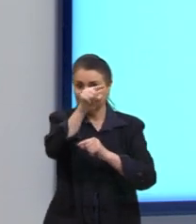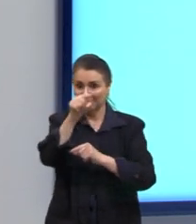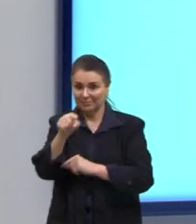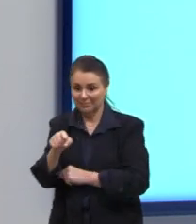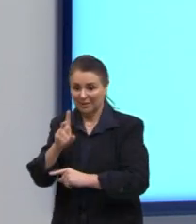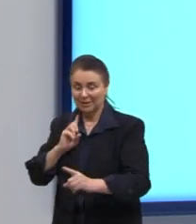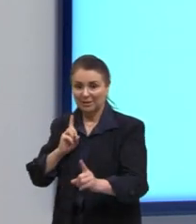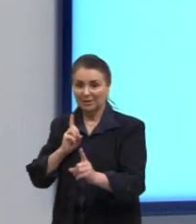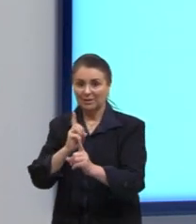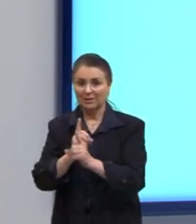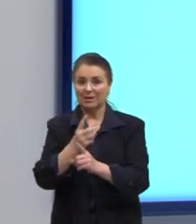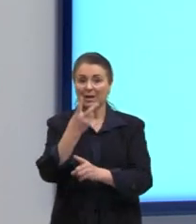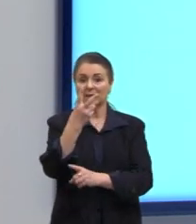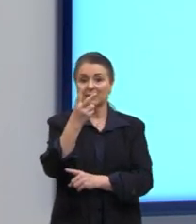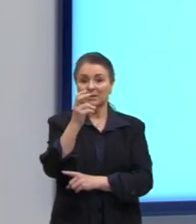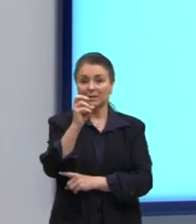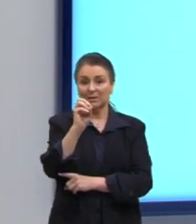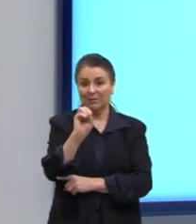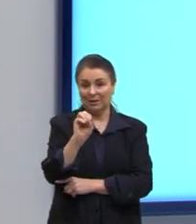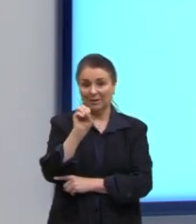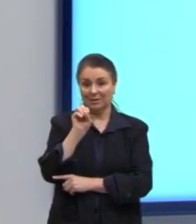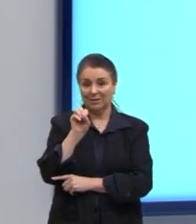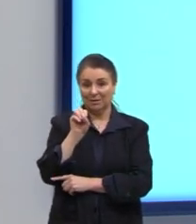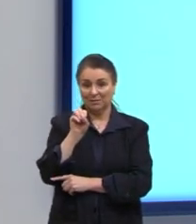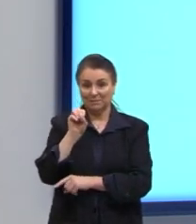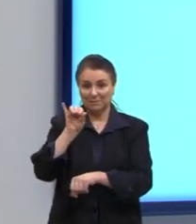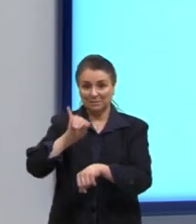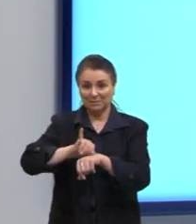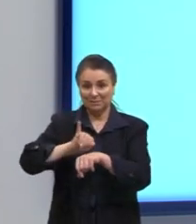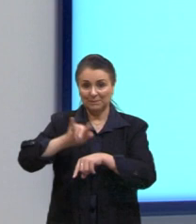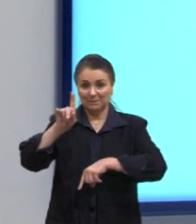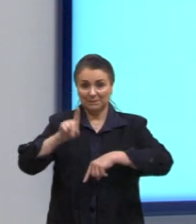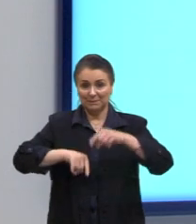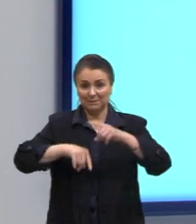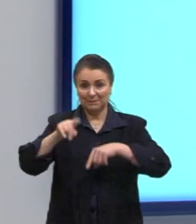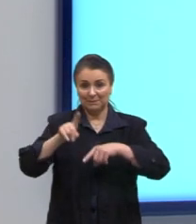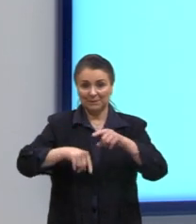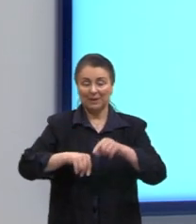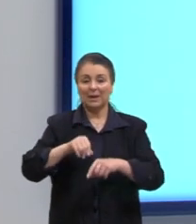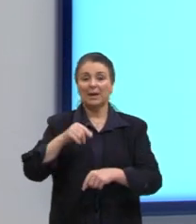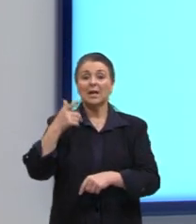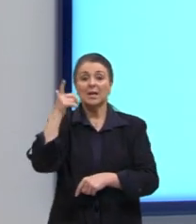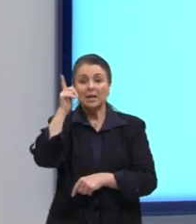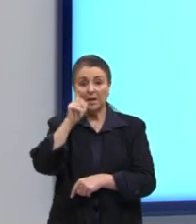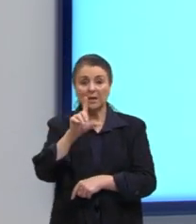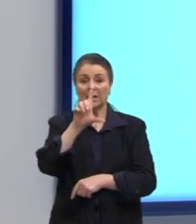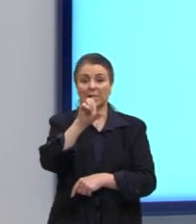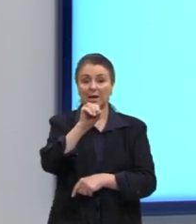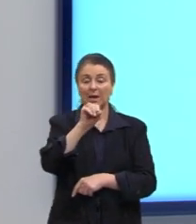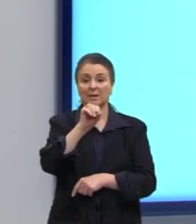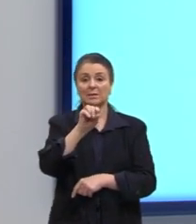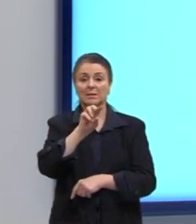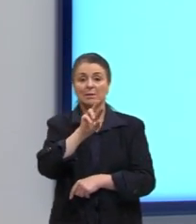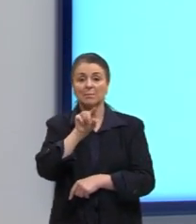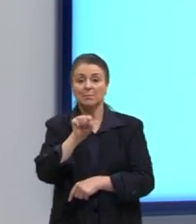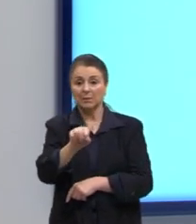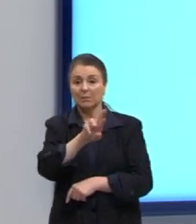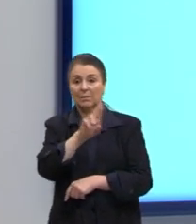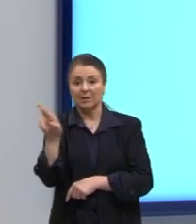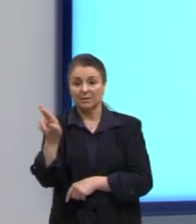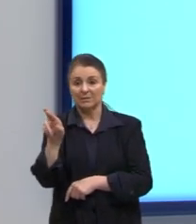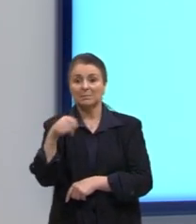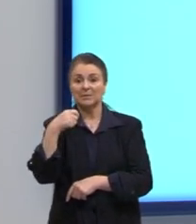então em 50 peças para produzir 10 mil reais eu preciso produzir 50